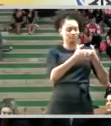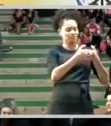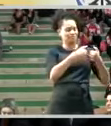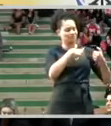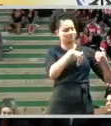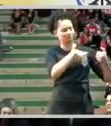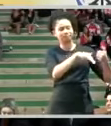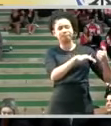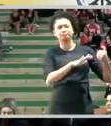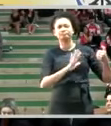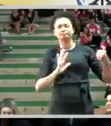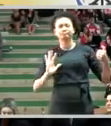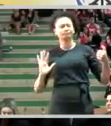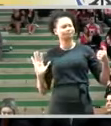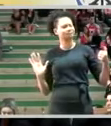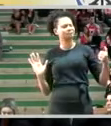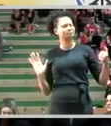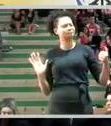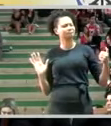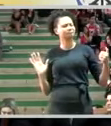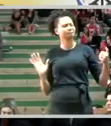em Kiriat Jearim.